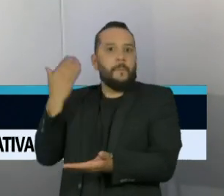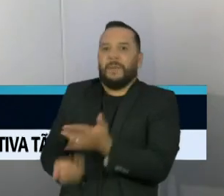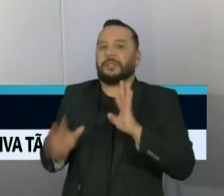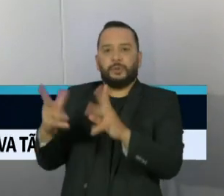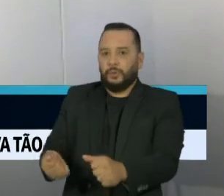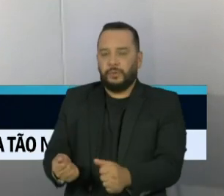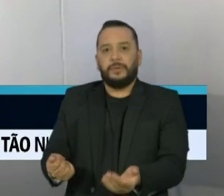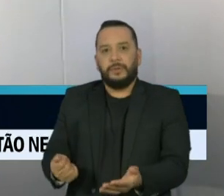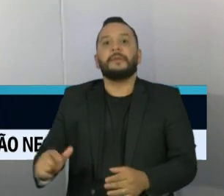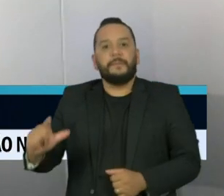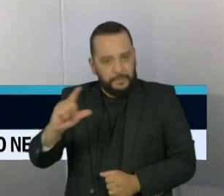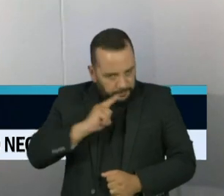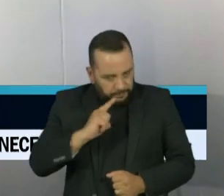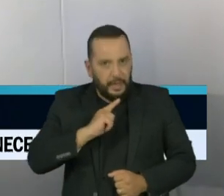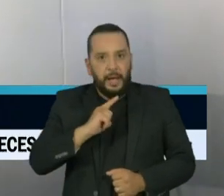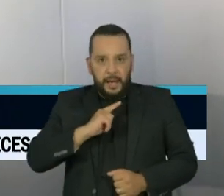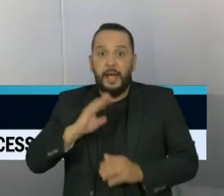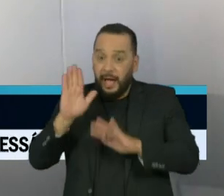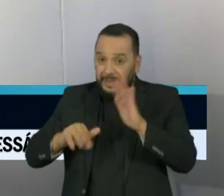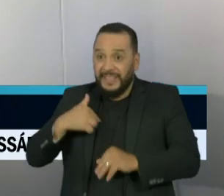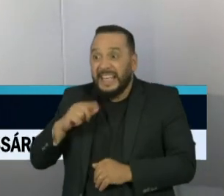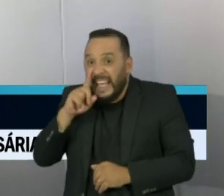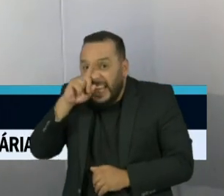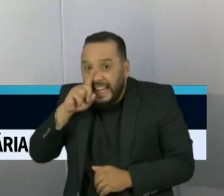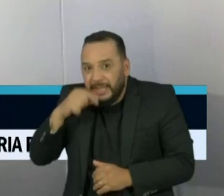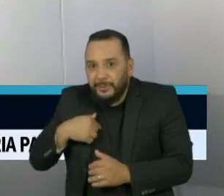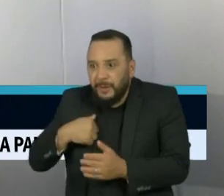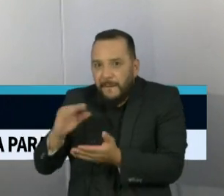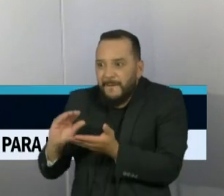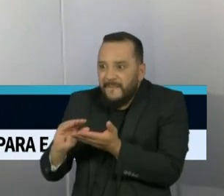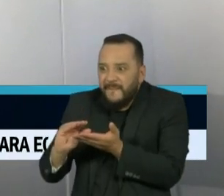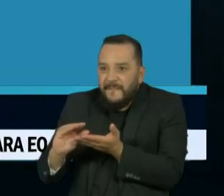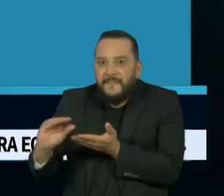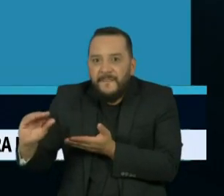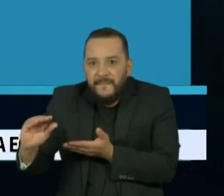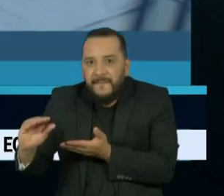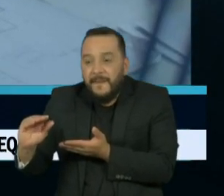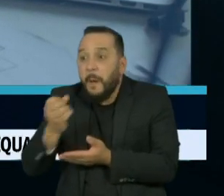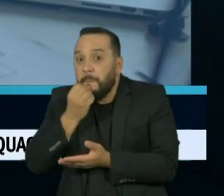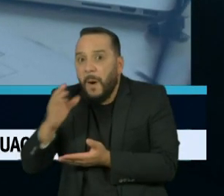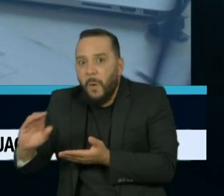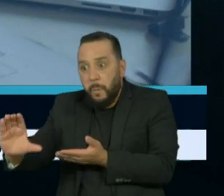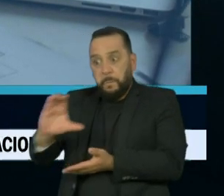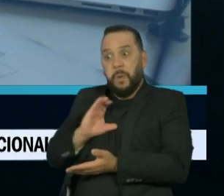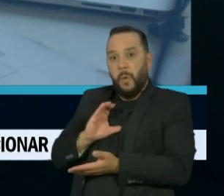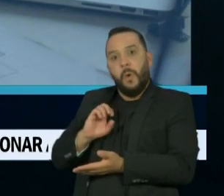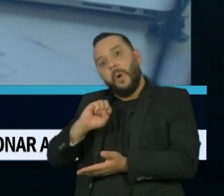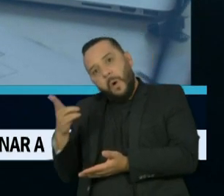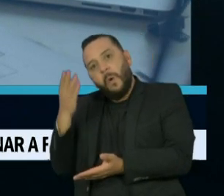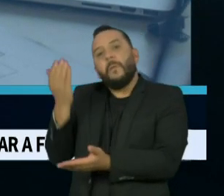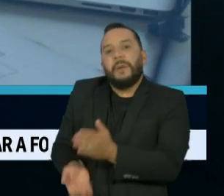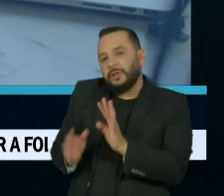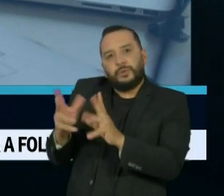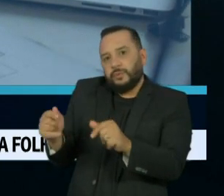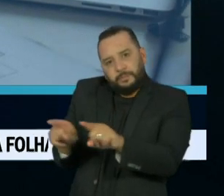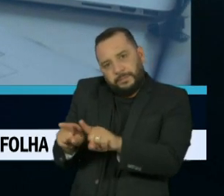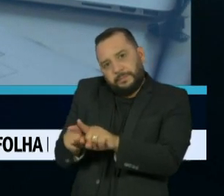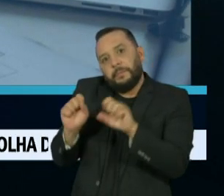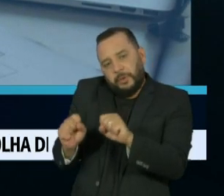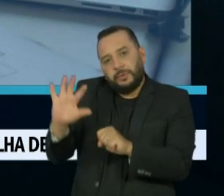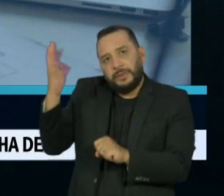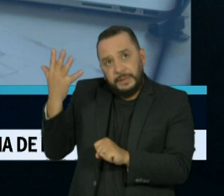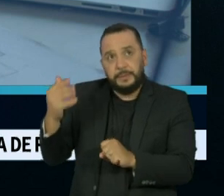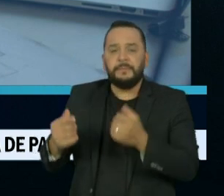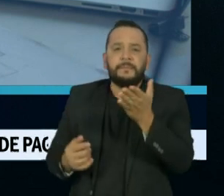maior a minha chance de retorno. Quanto menor o risco, menor a minha chance de retorno. Por isso, o Vitor dá dicas importantes.